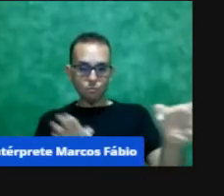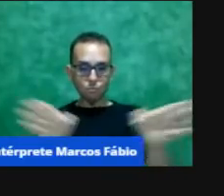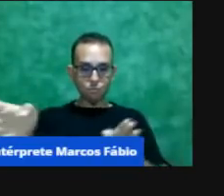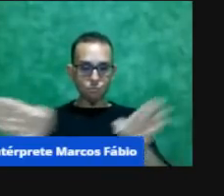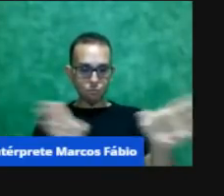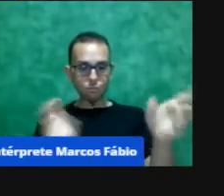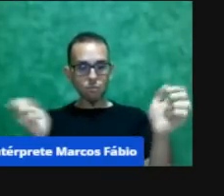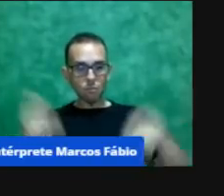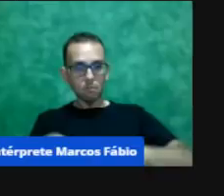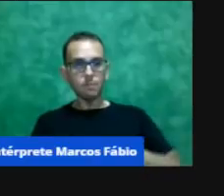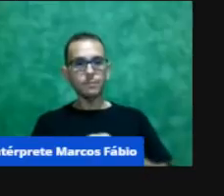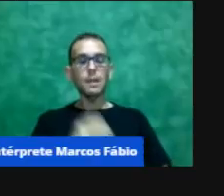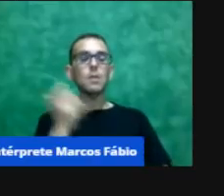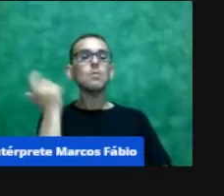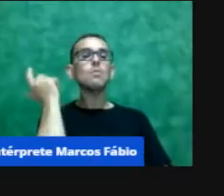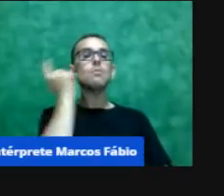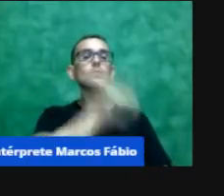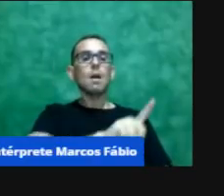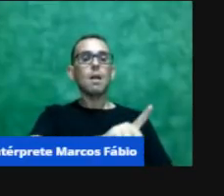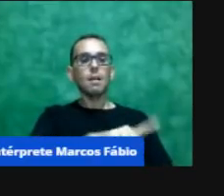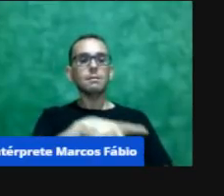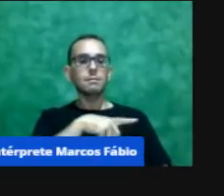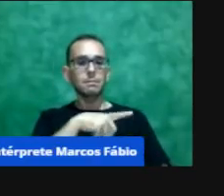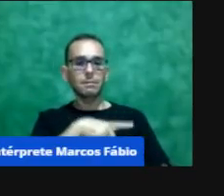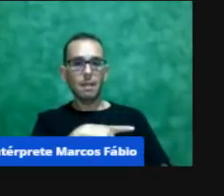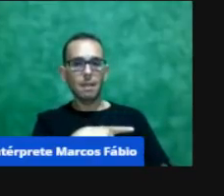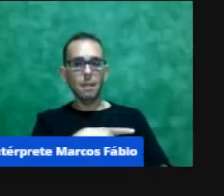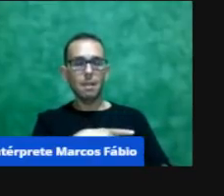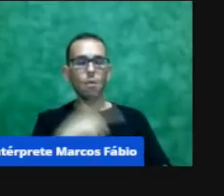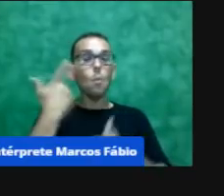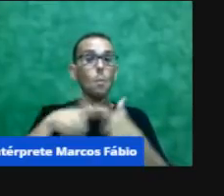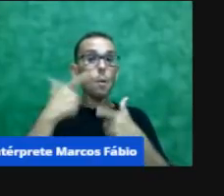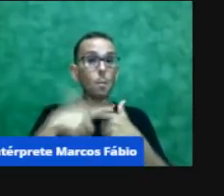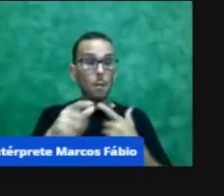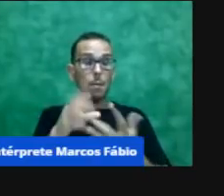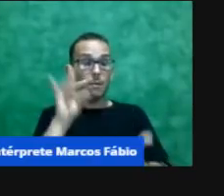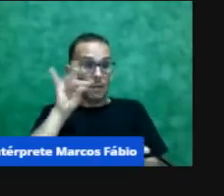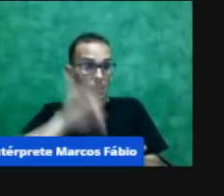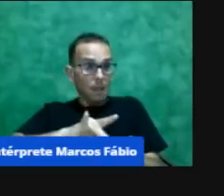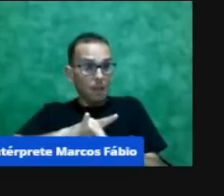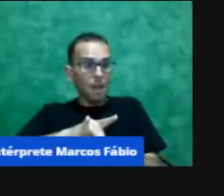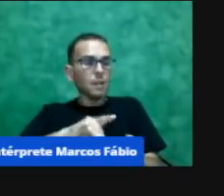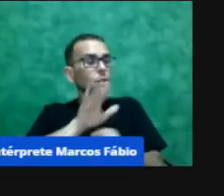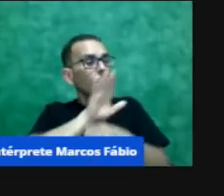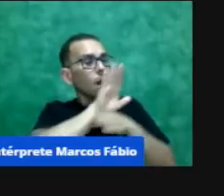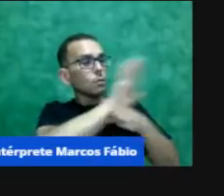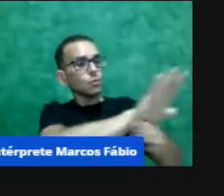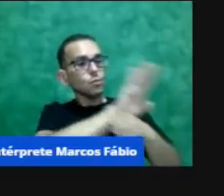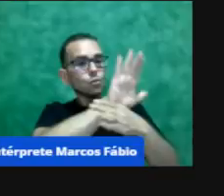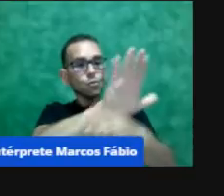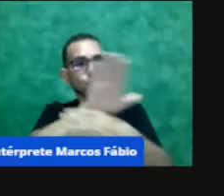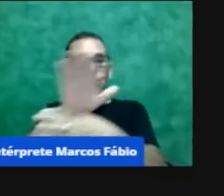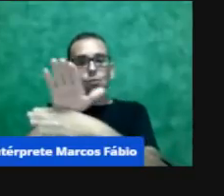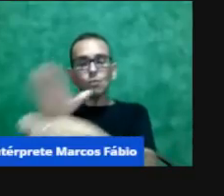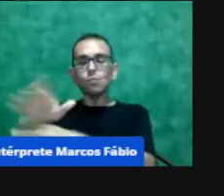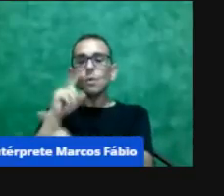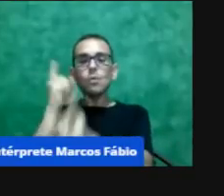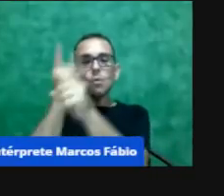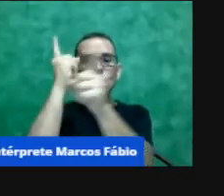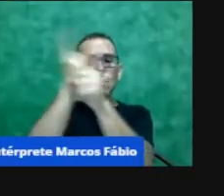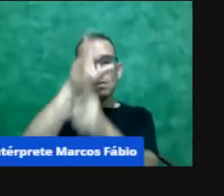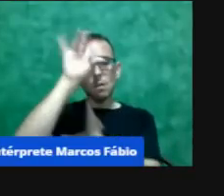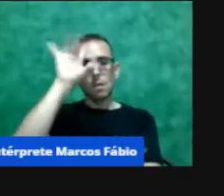Ele traz uma situação real e presta ajuda aos alunos para encontrarem a